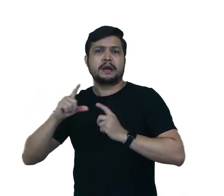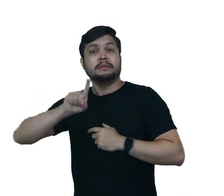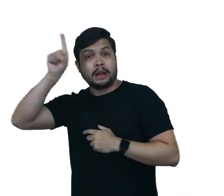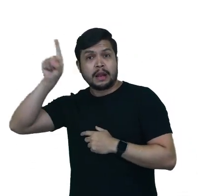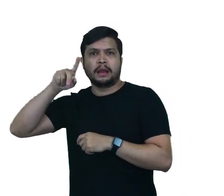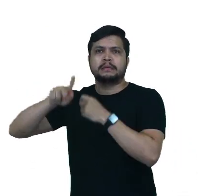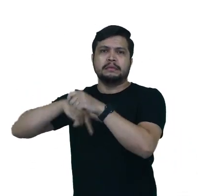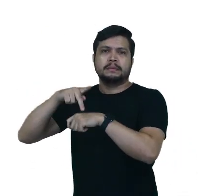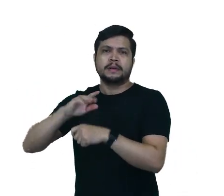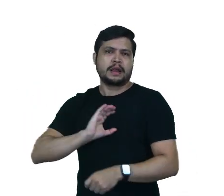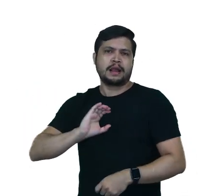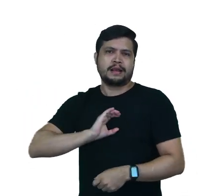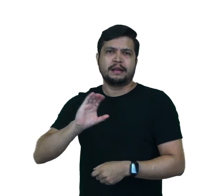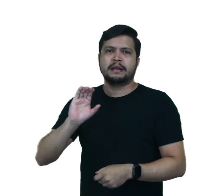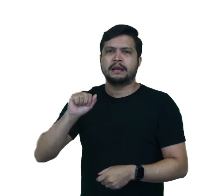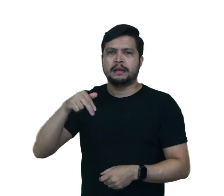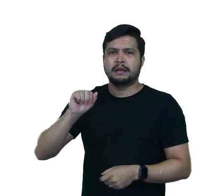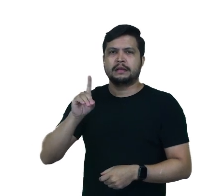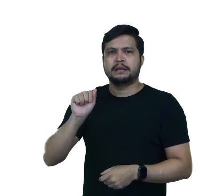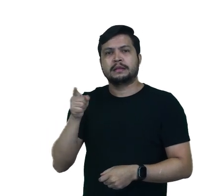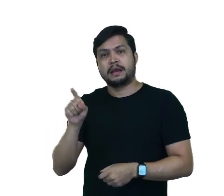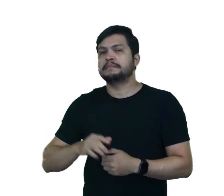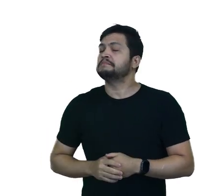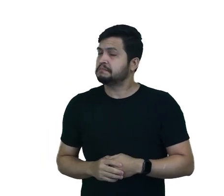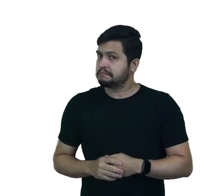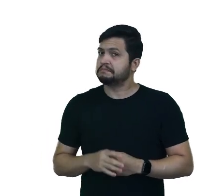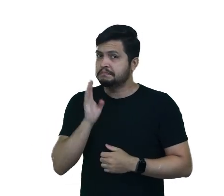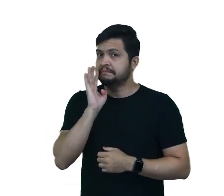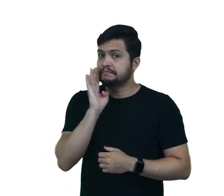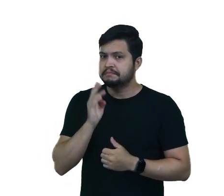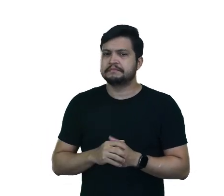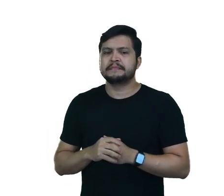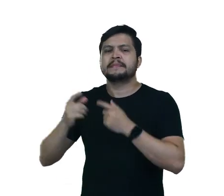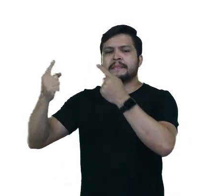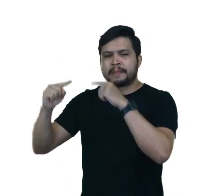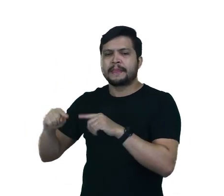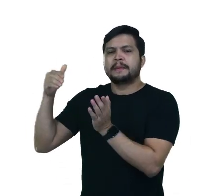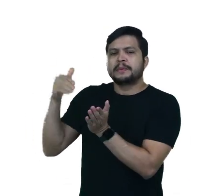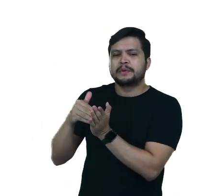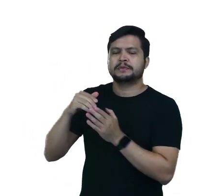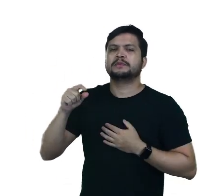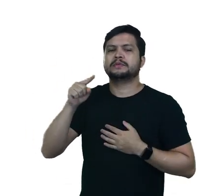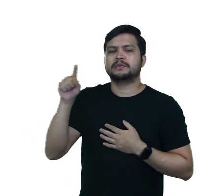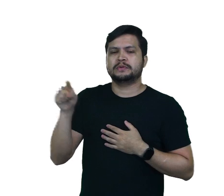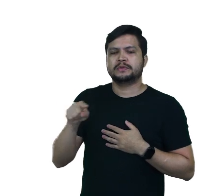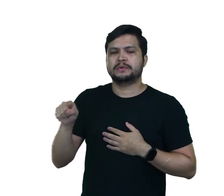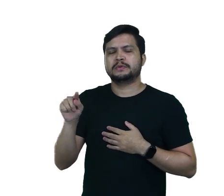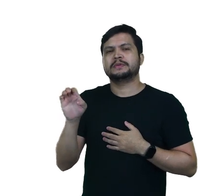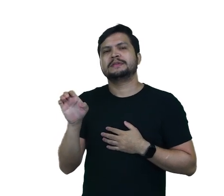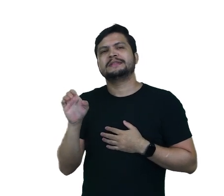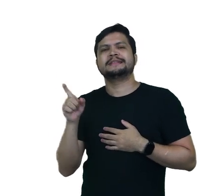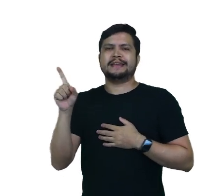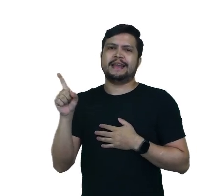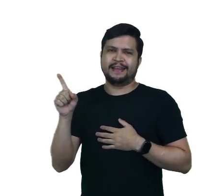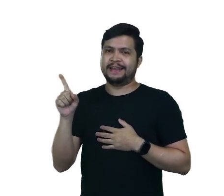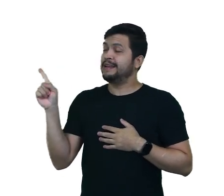iniciativa privada no Canadá. Né? Então, assim, é muito legal. E aqui eu trouxe o Zé, que eu tinha que homenagear, ele não